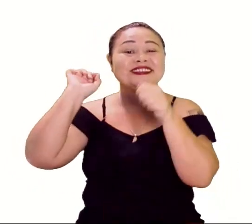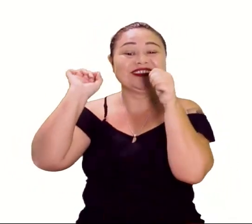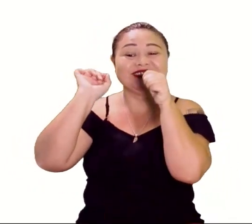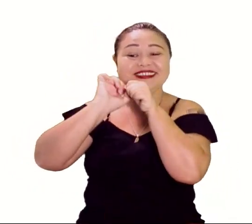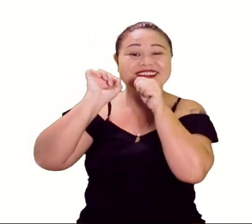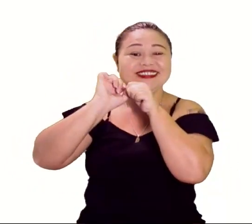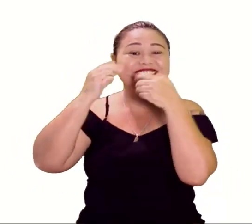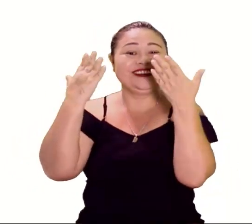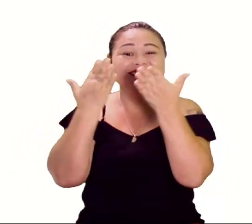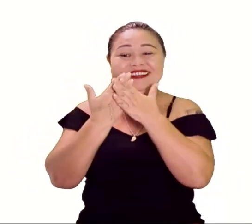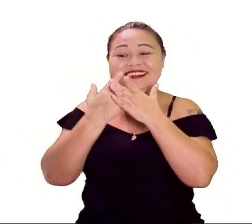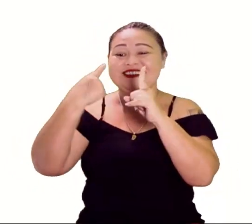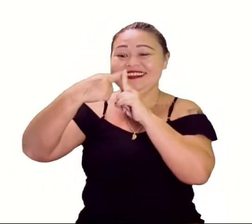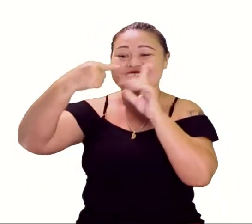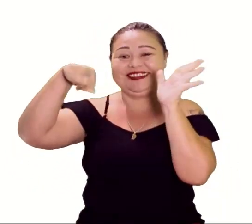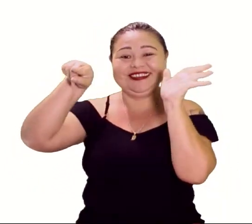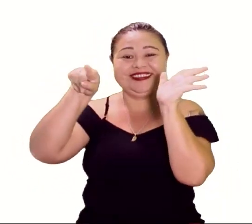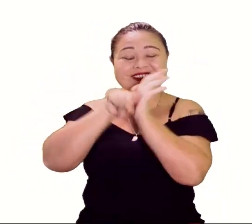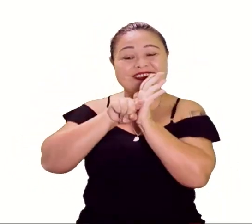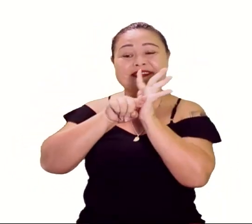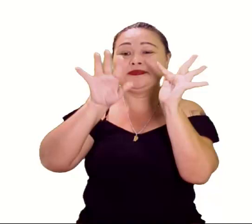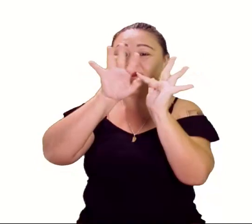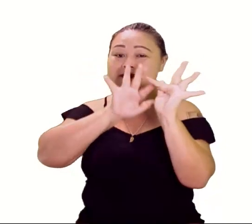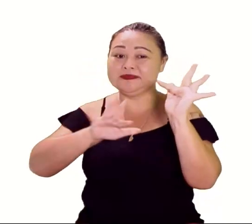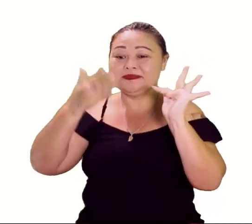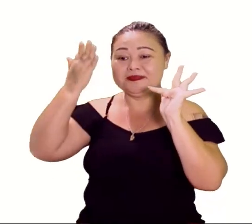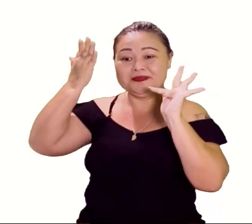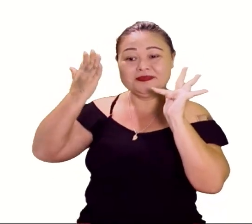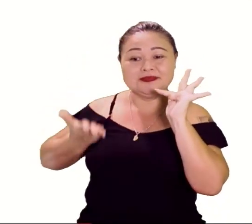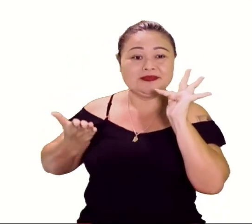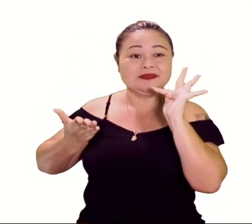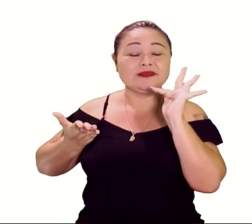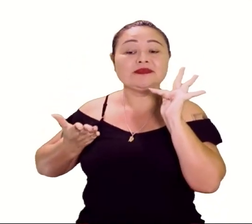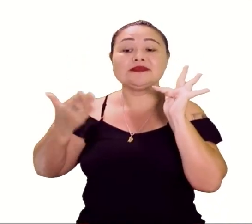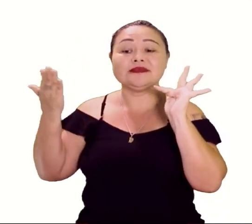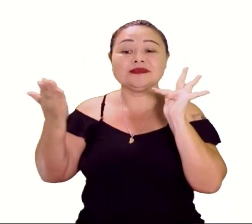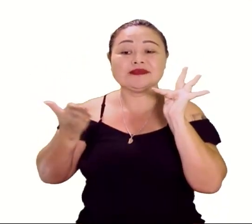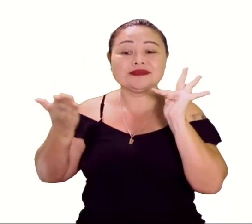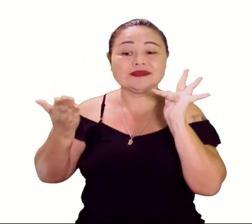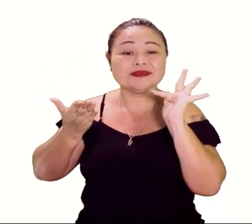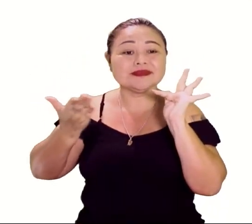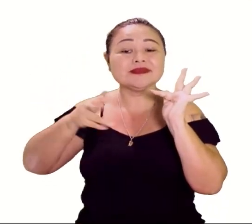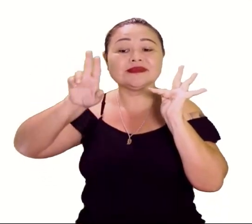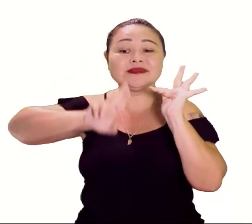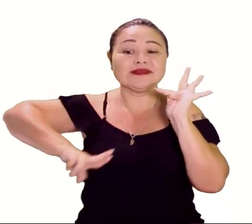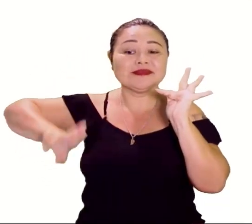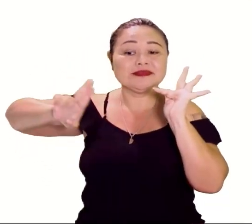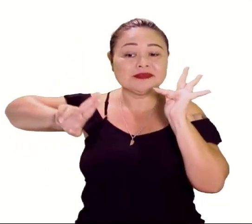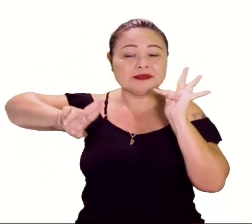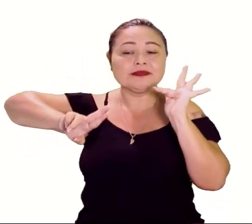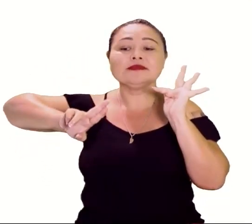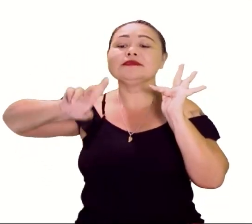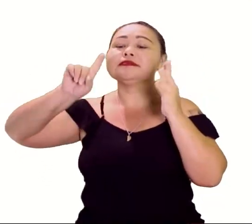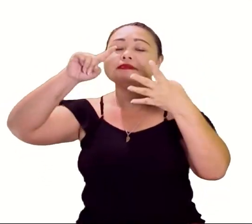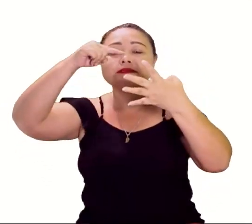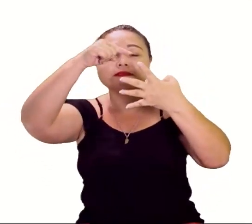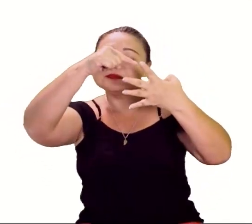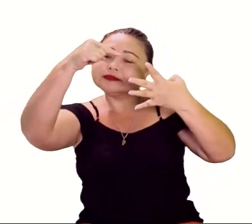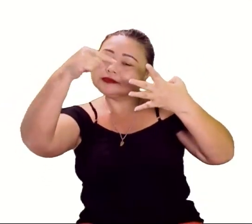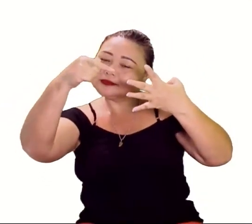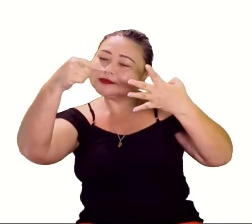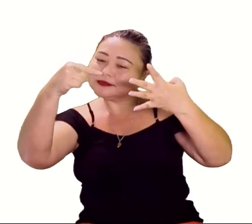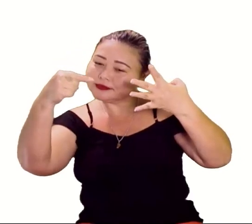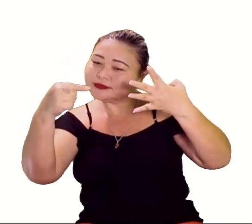o estudo do sinal da função abaixo. E agora nós vamos aplicar aqueles 4